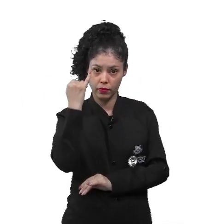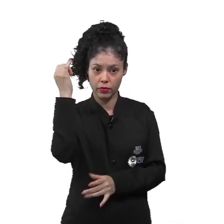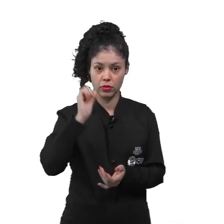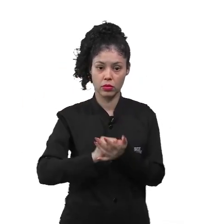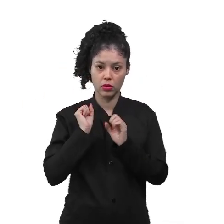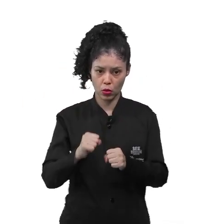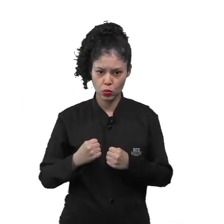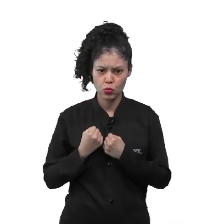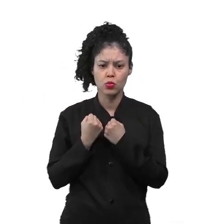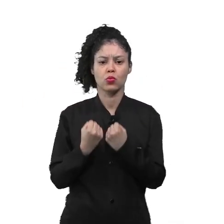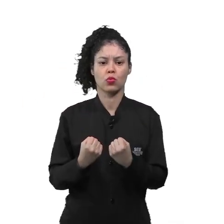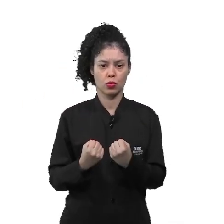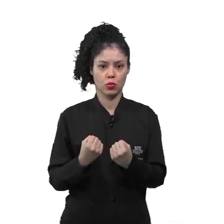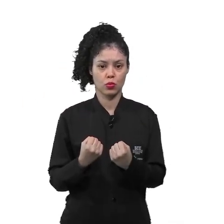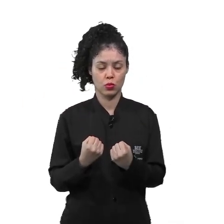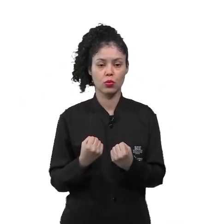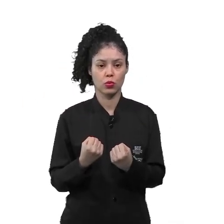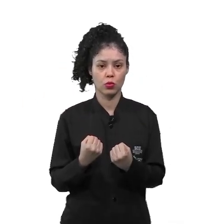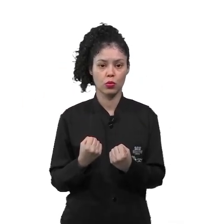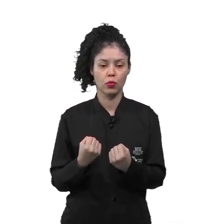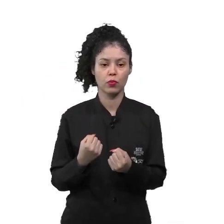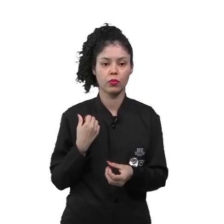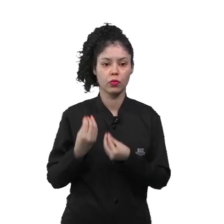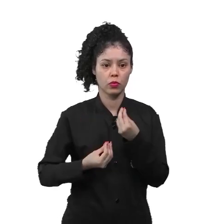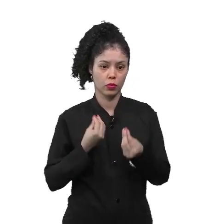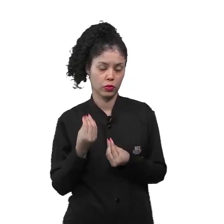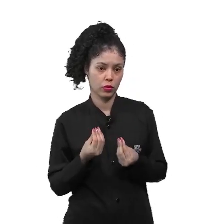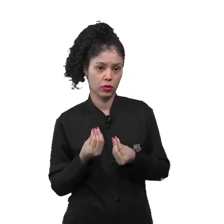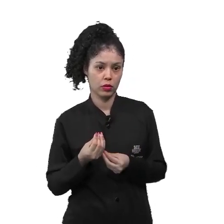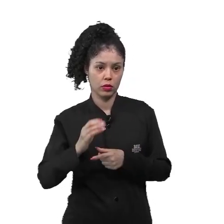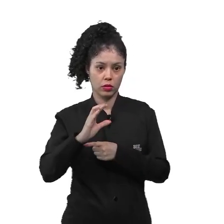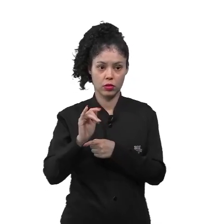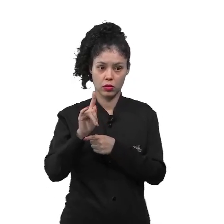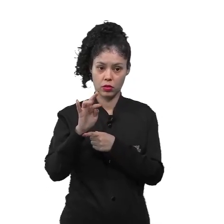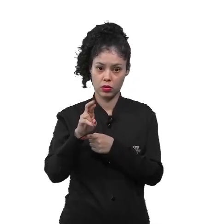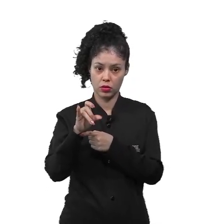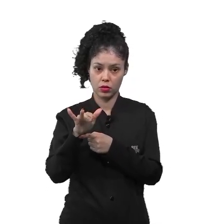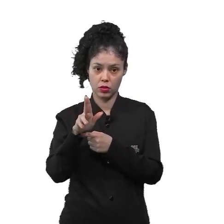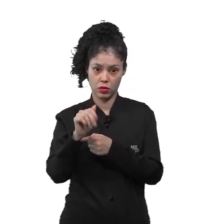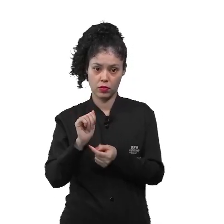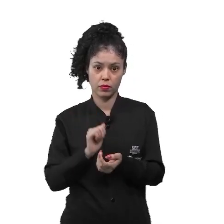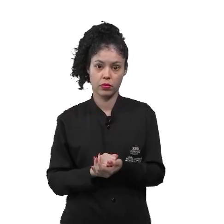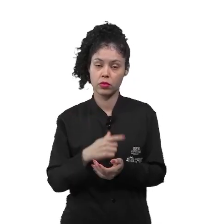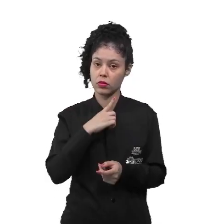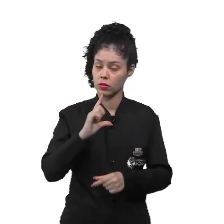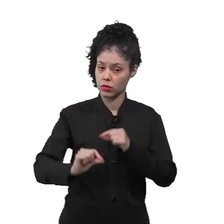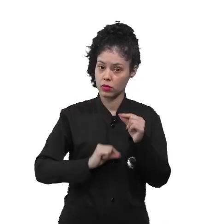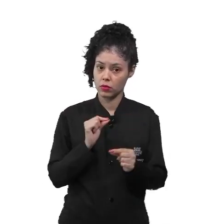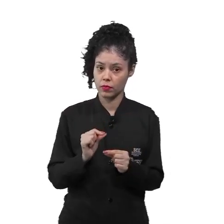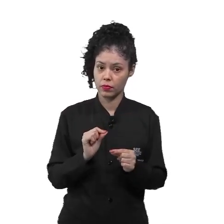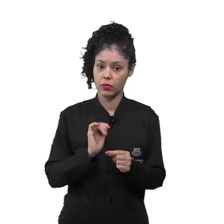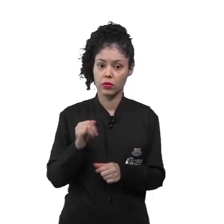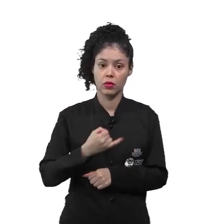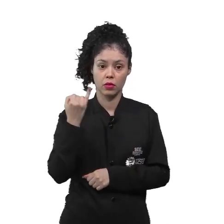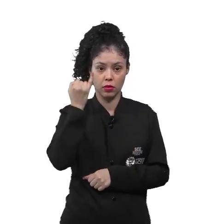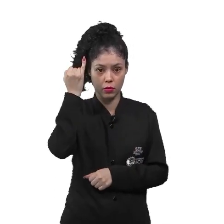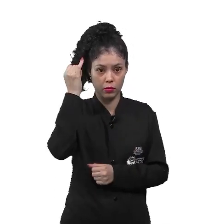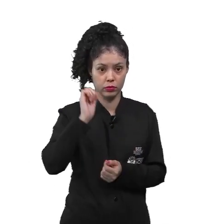função estrutural, né? Então, a proteína como o colágeno e a queratina, né, ela vai ter essa função ali